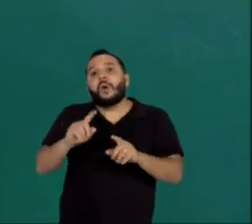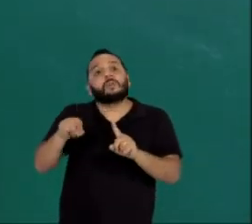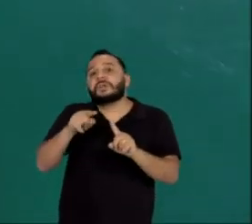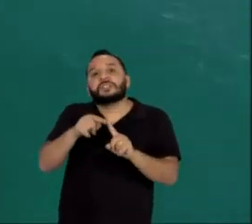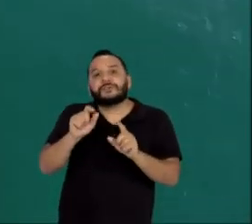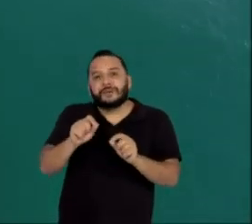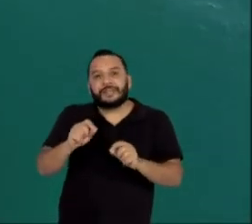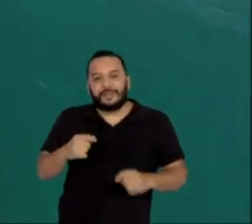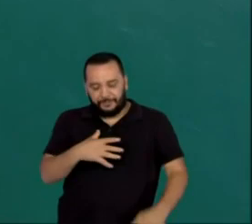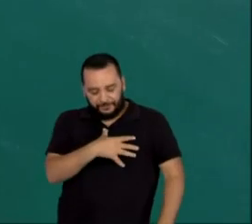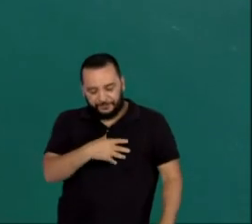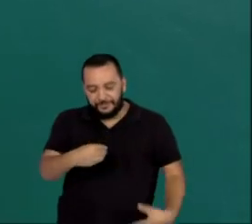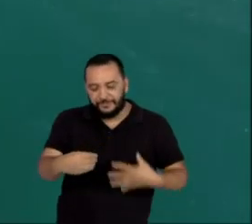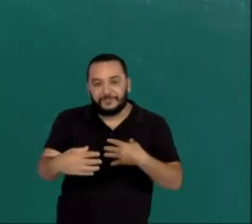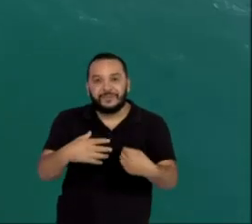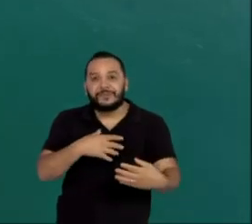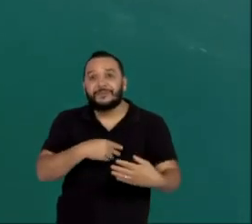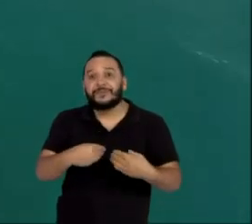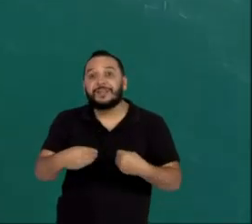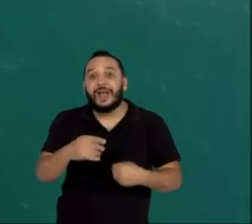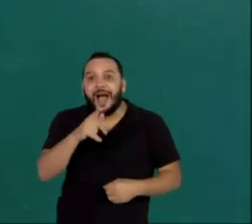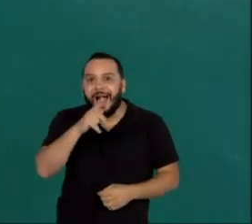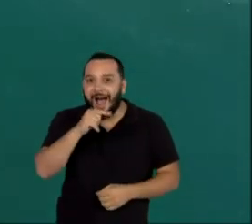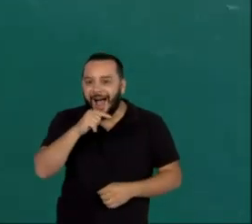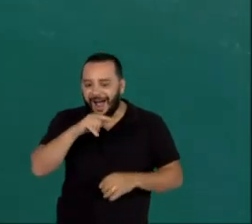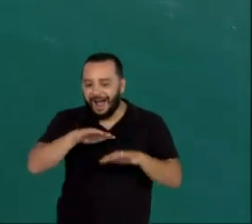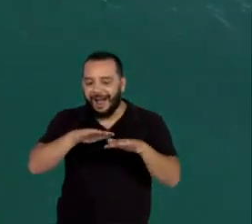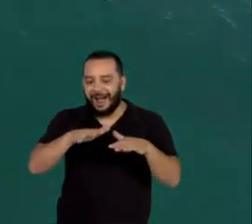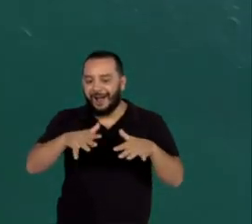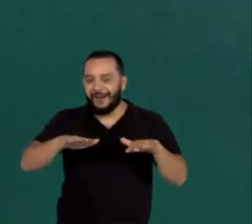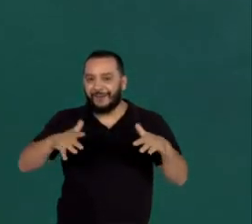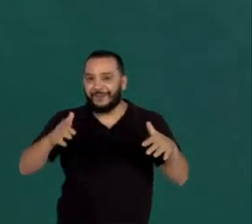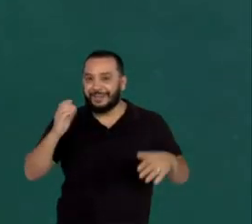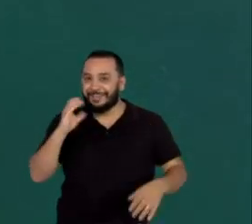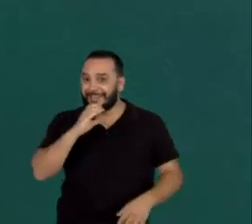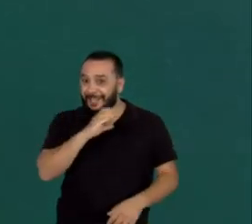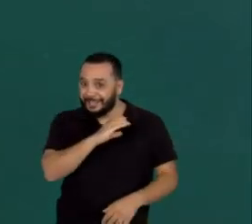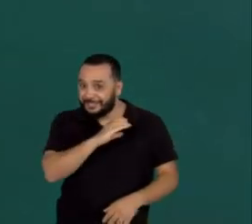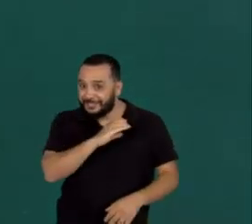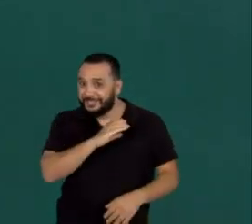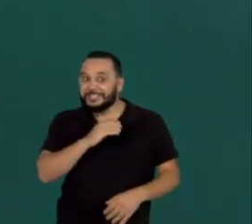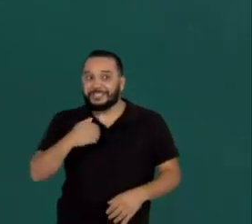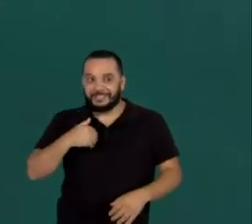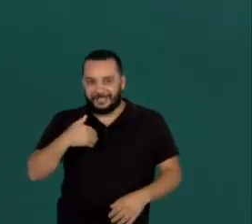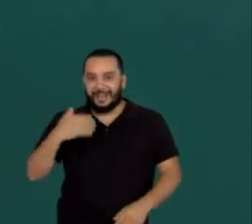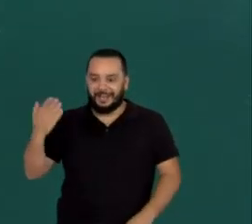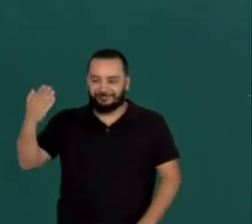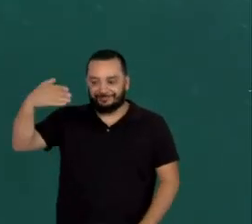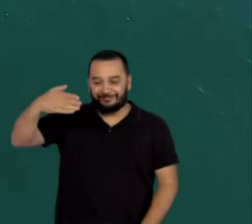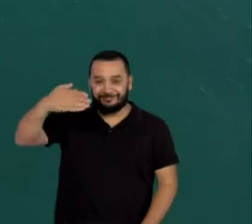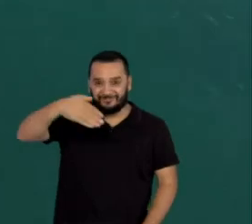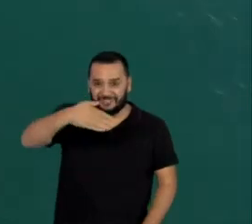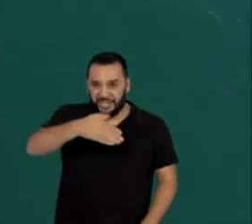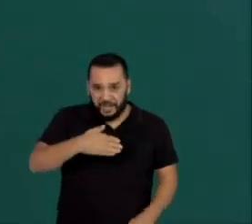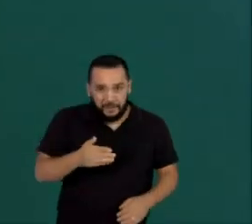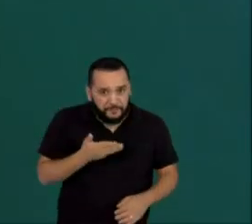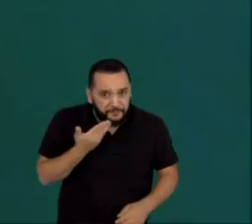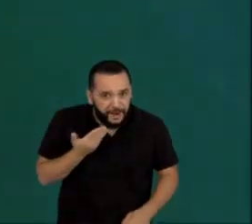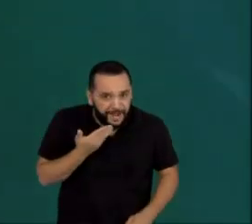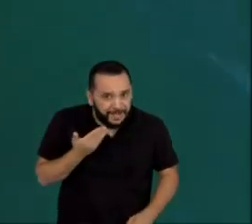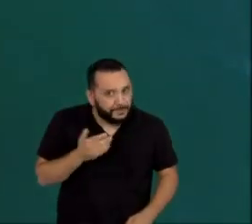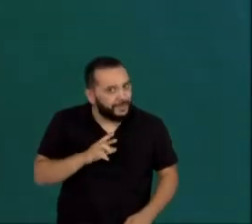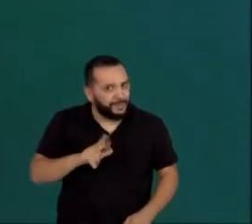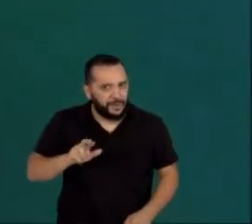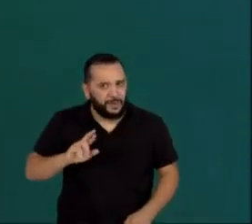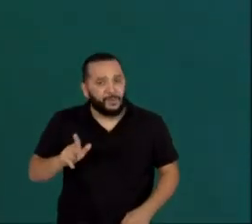filhotes nas águas mais quentes. Afinal, chegar até aqui não é tarefa fácil. Apesar de grandes, as